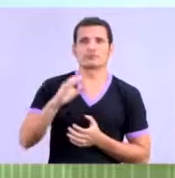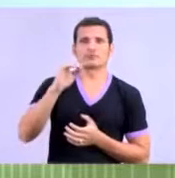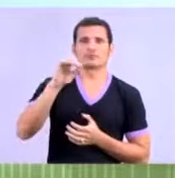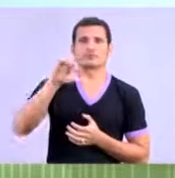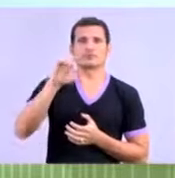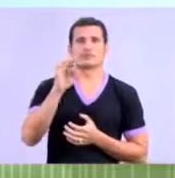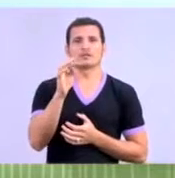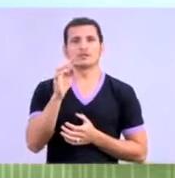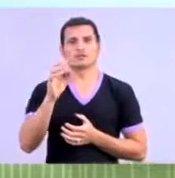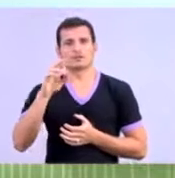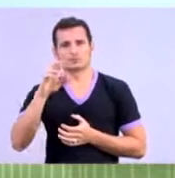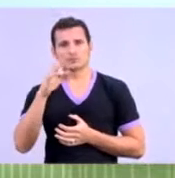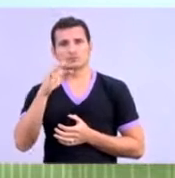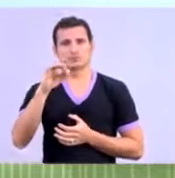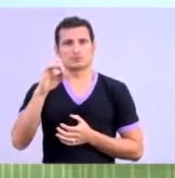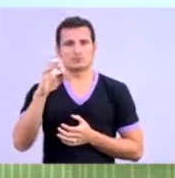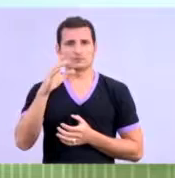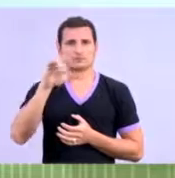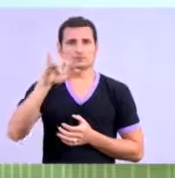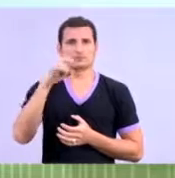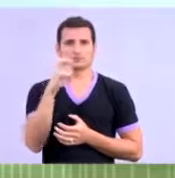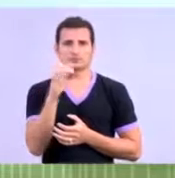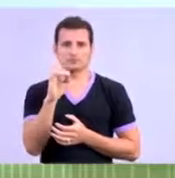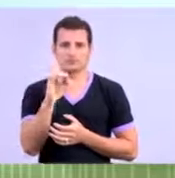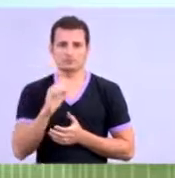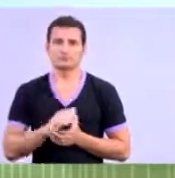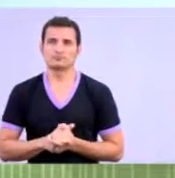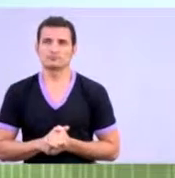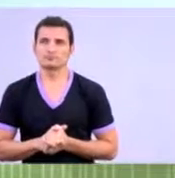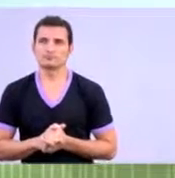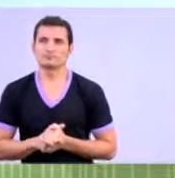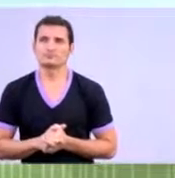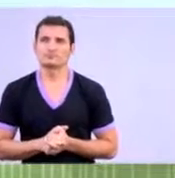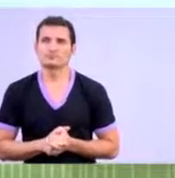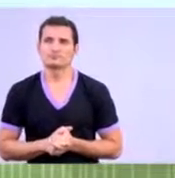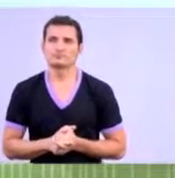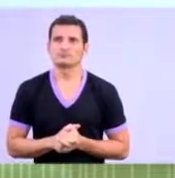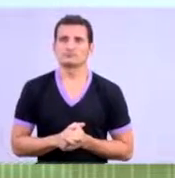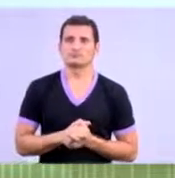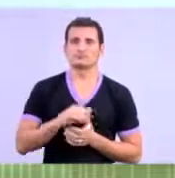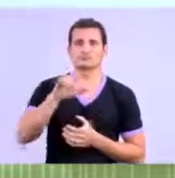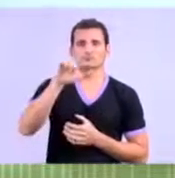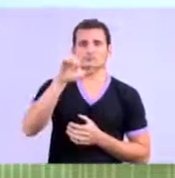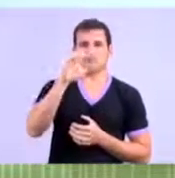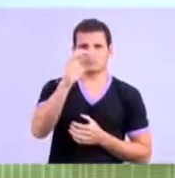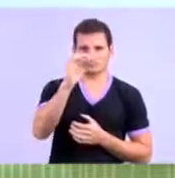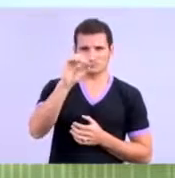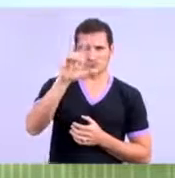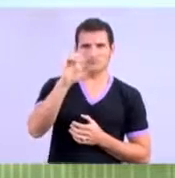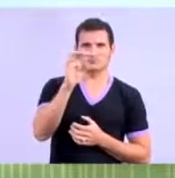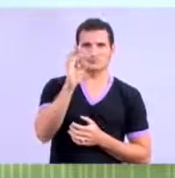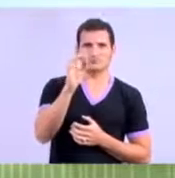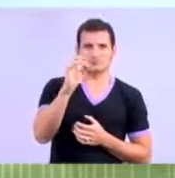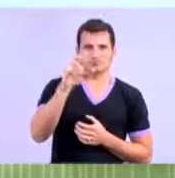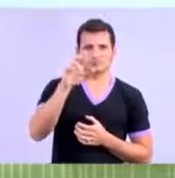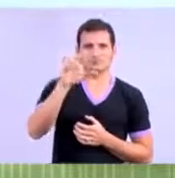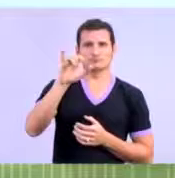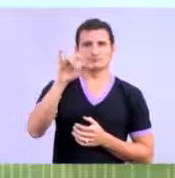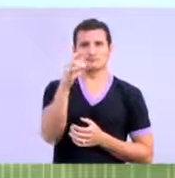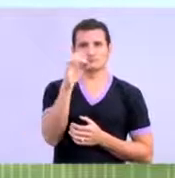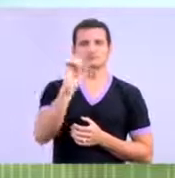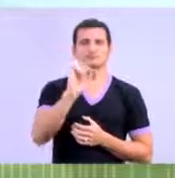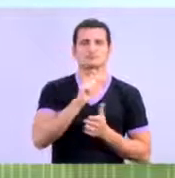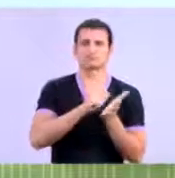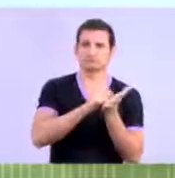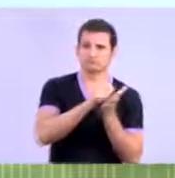lixo. É o nosso garbage collector, né? O coletor de lixo, ele fica varrendo na memória todos os objetos que não estão sendo usados. Opa,